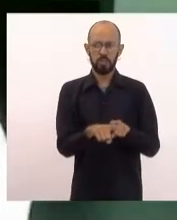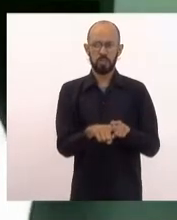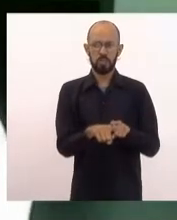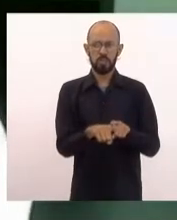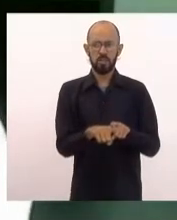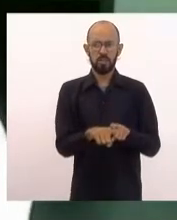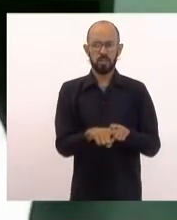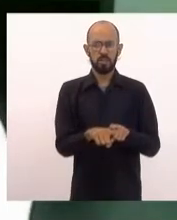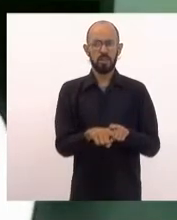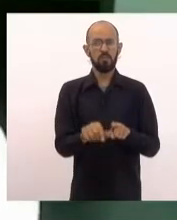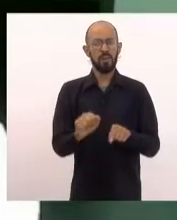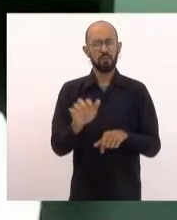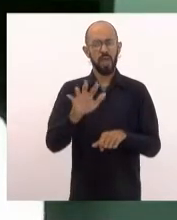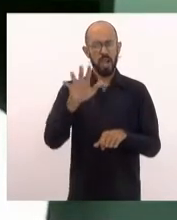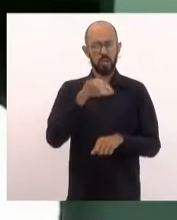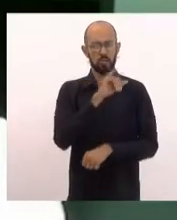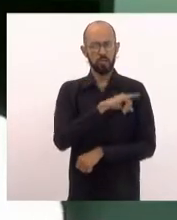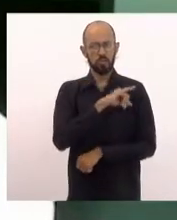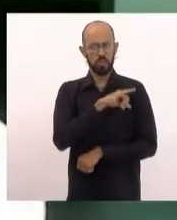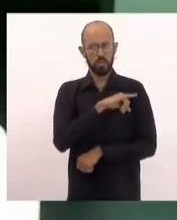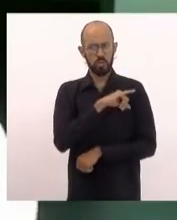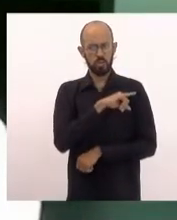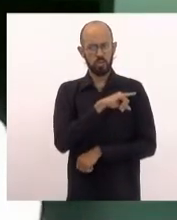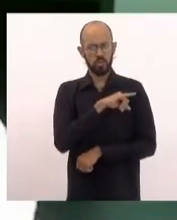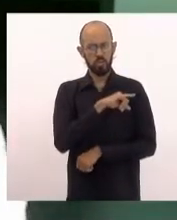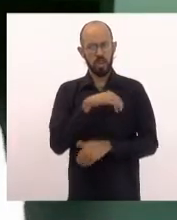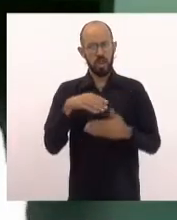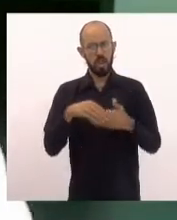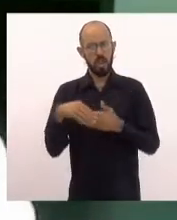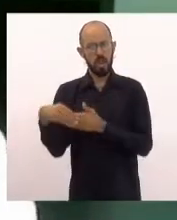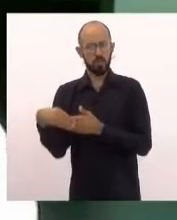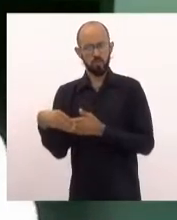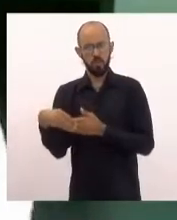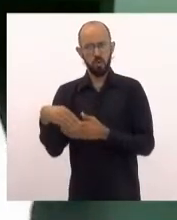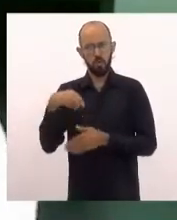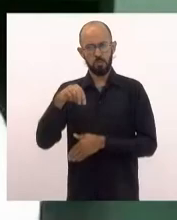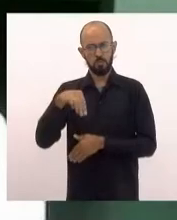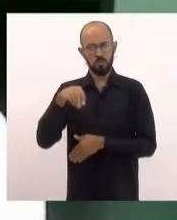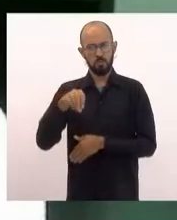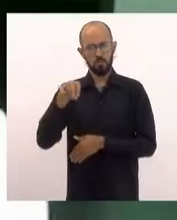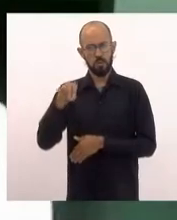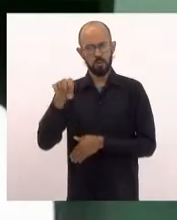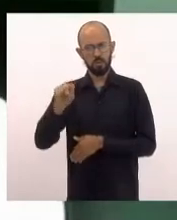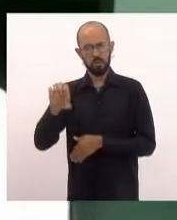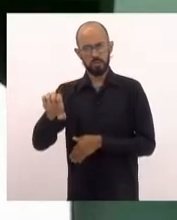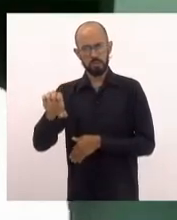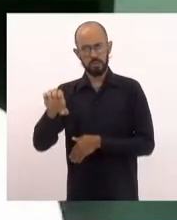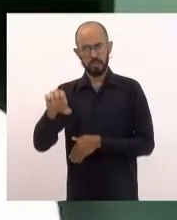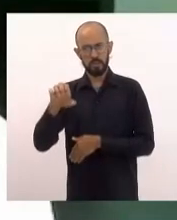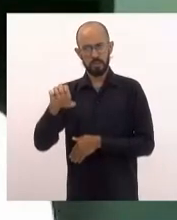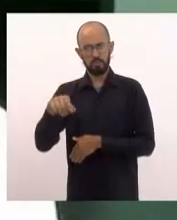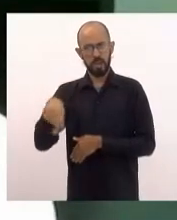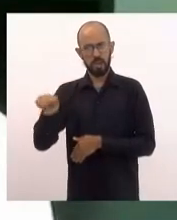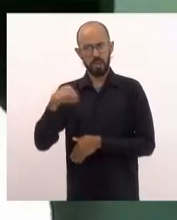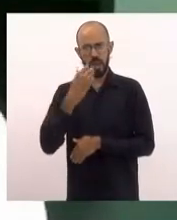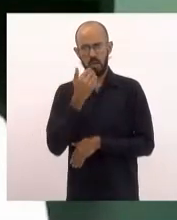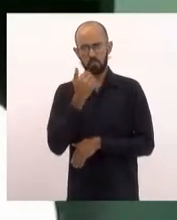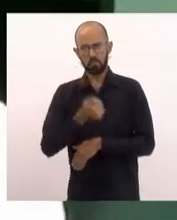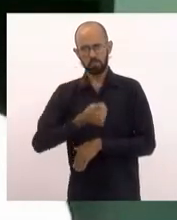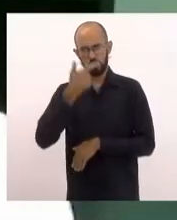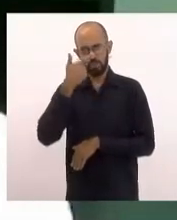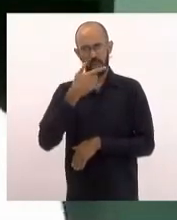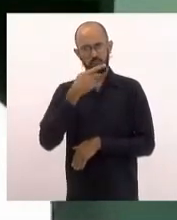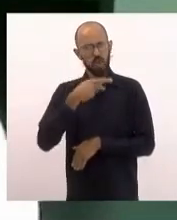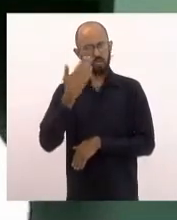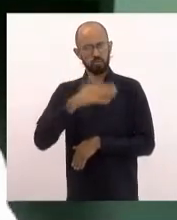favela do Rio de Janeiro, ele levou Moise para almoçar. E Moise disse que não queria, agradeceu o convite, que